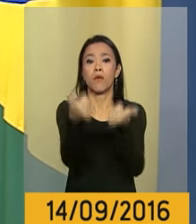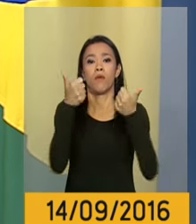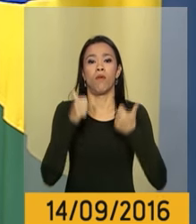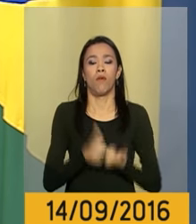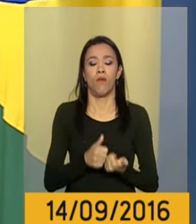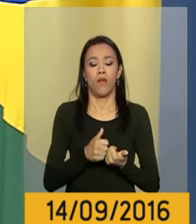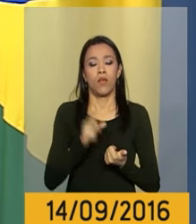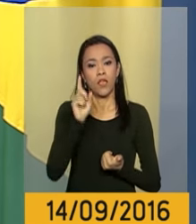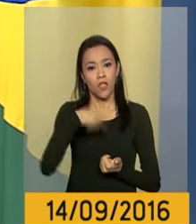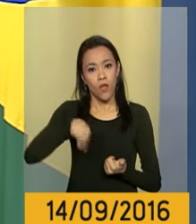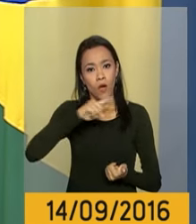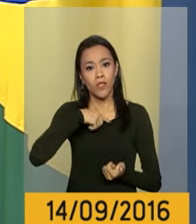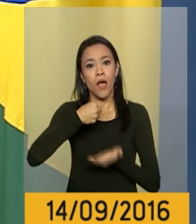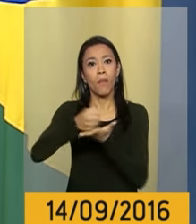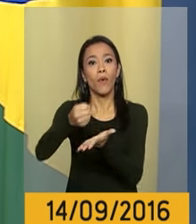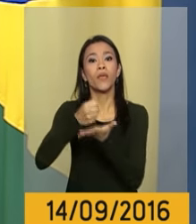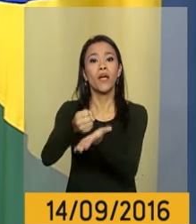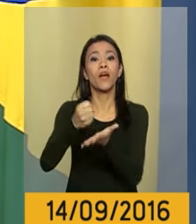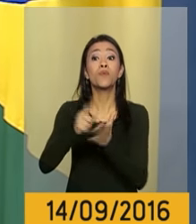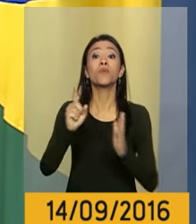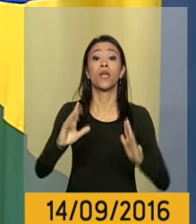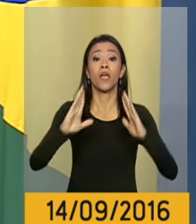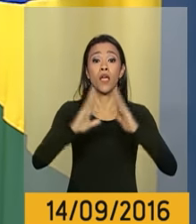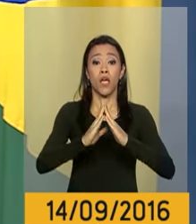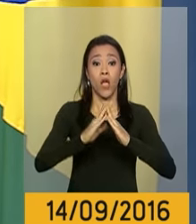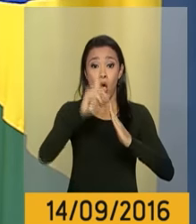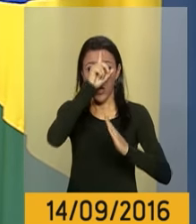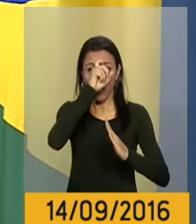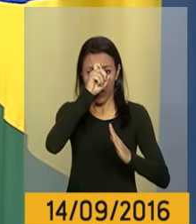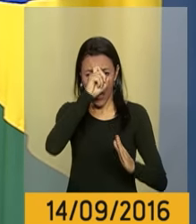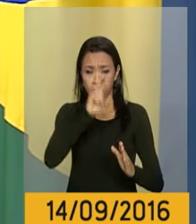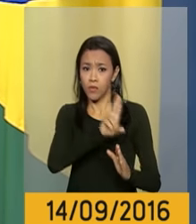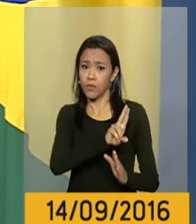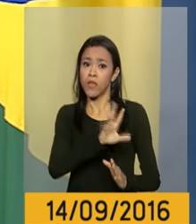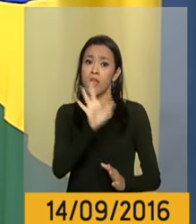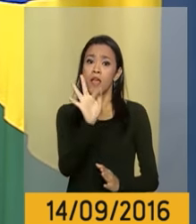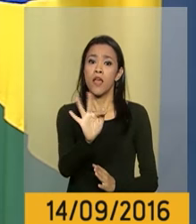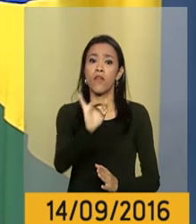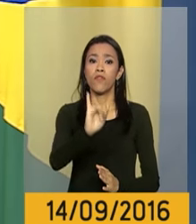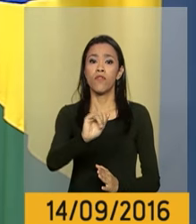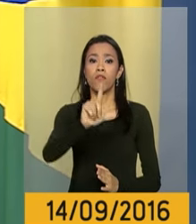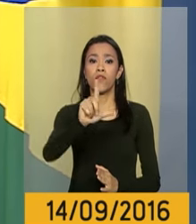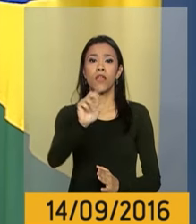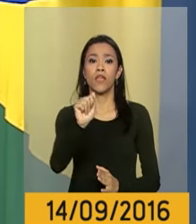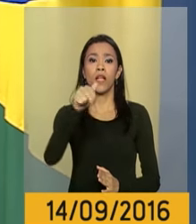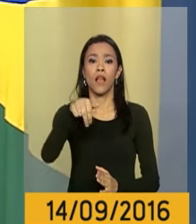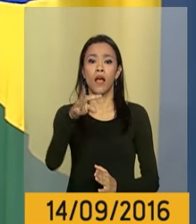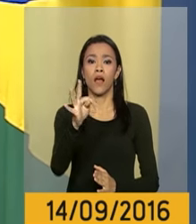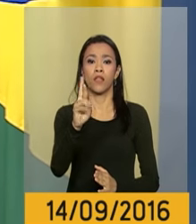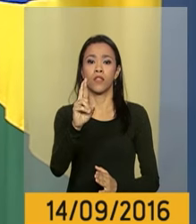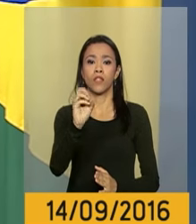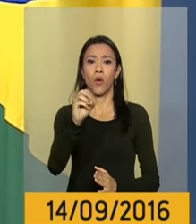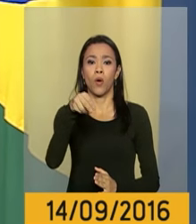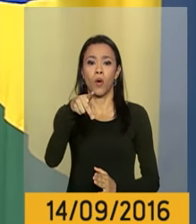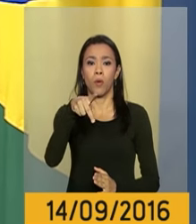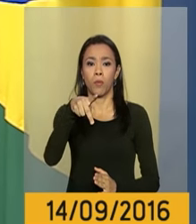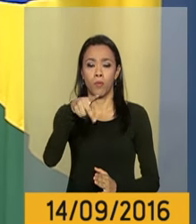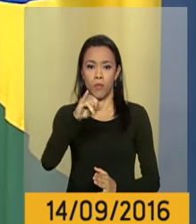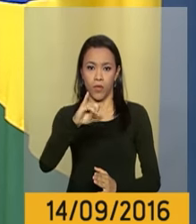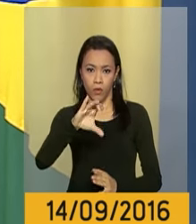renovado apoio aos hospitais filantrópicos. Liberamos mais recursos para Santas Casas, instituições que têm um